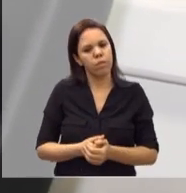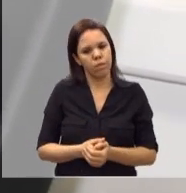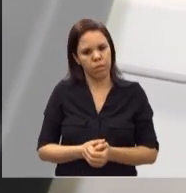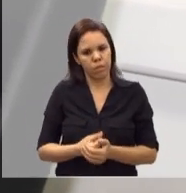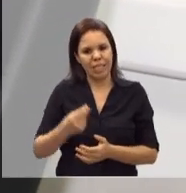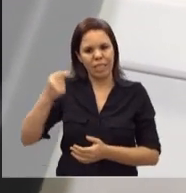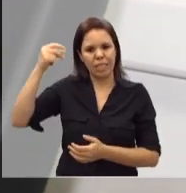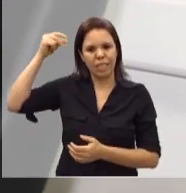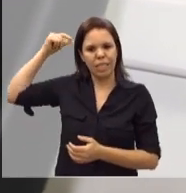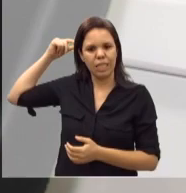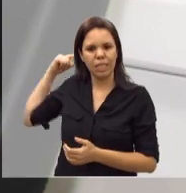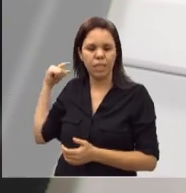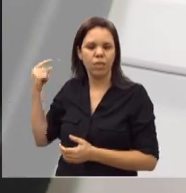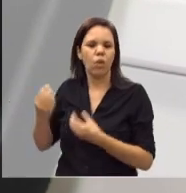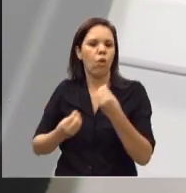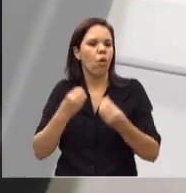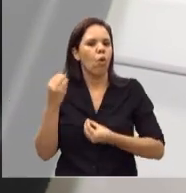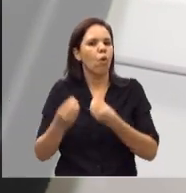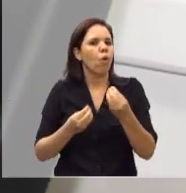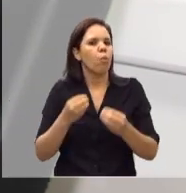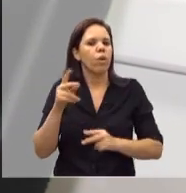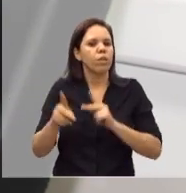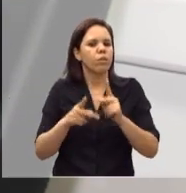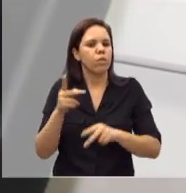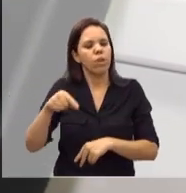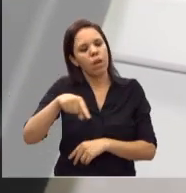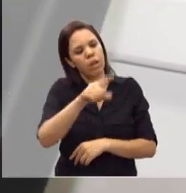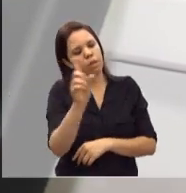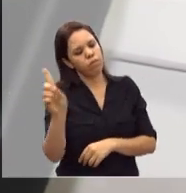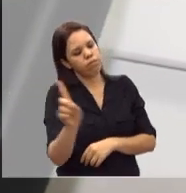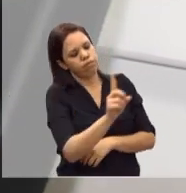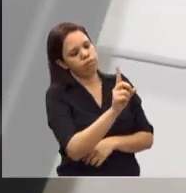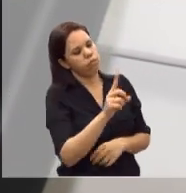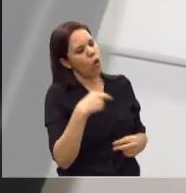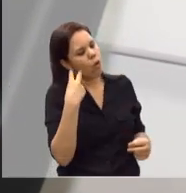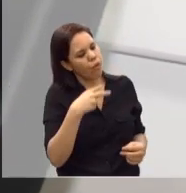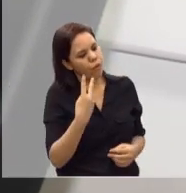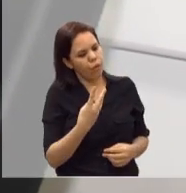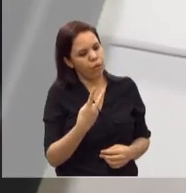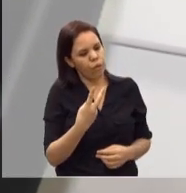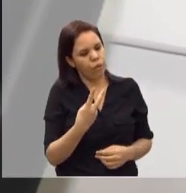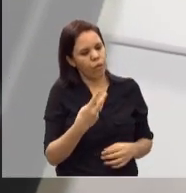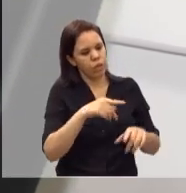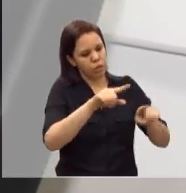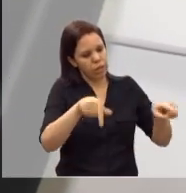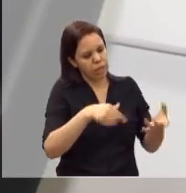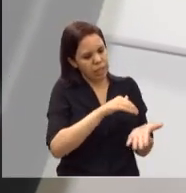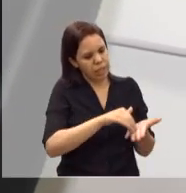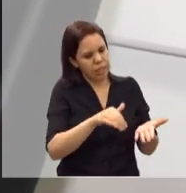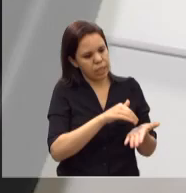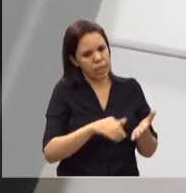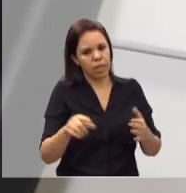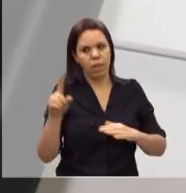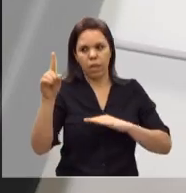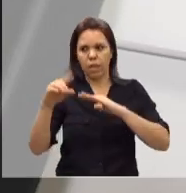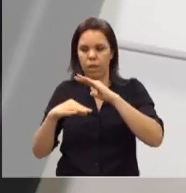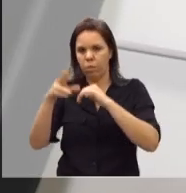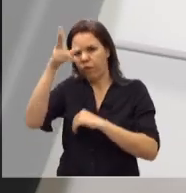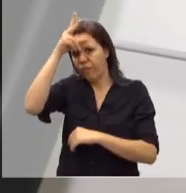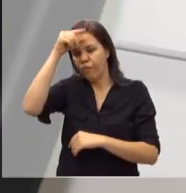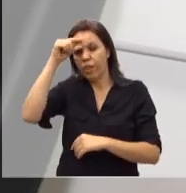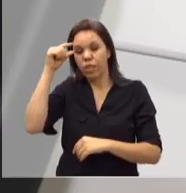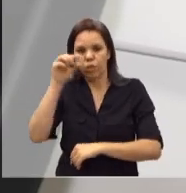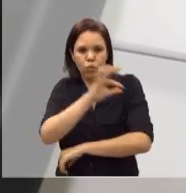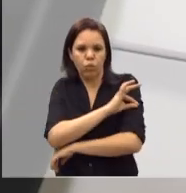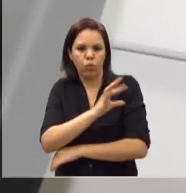seguinte: antigamente, como é que as pessoas iam até o vereador? Ou se deslocava até o gabinete, quando era na Câmara, lá na Prefeitura